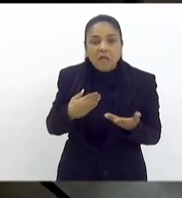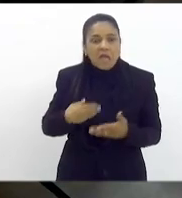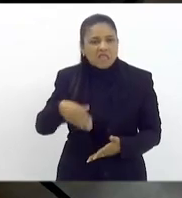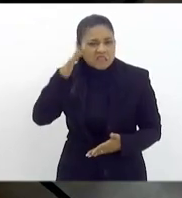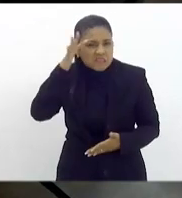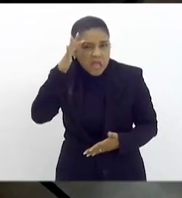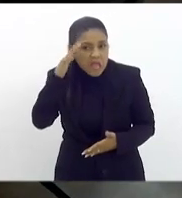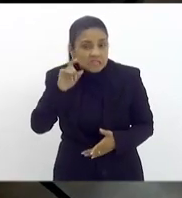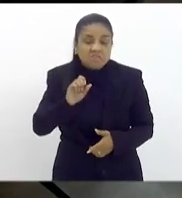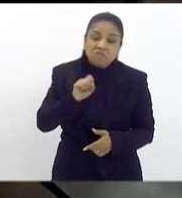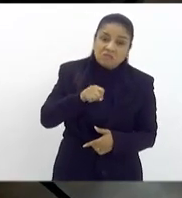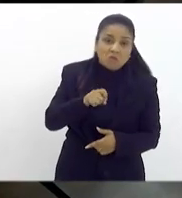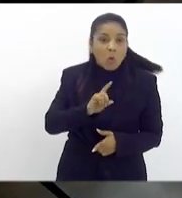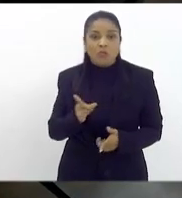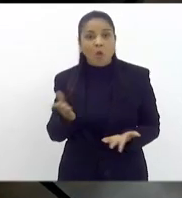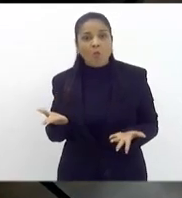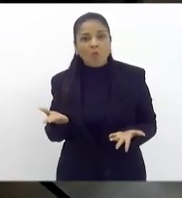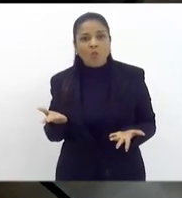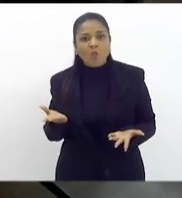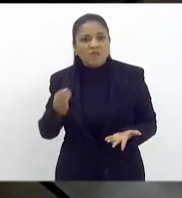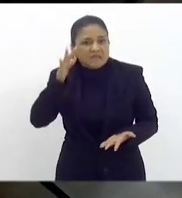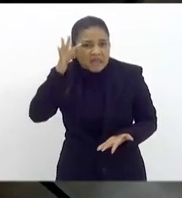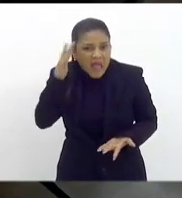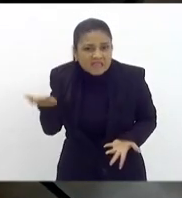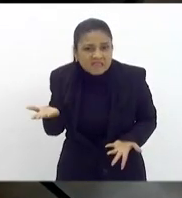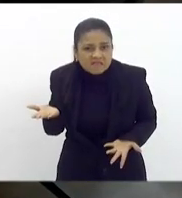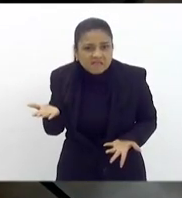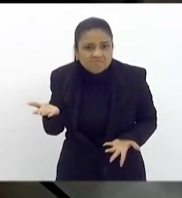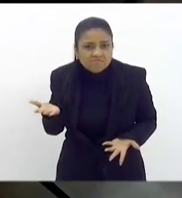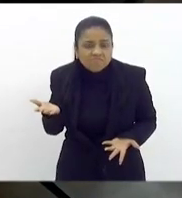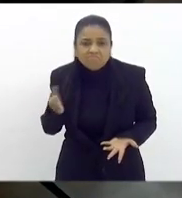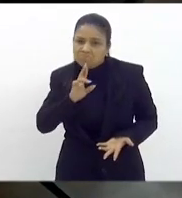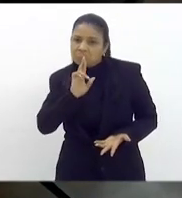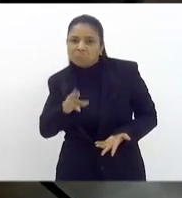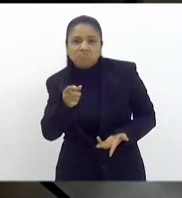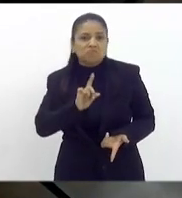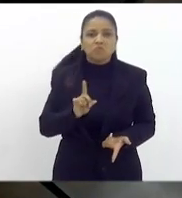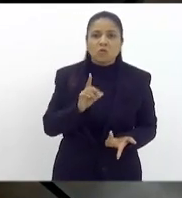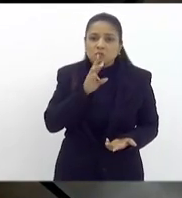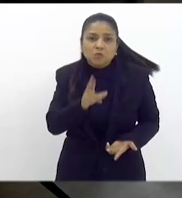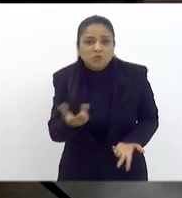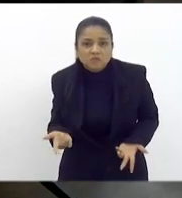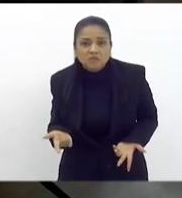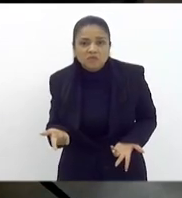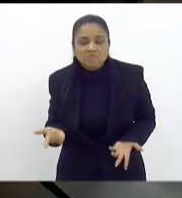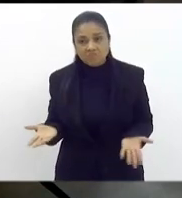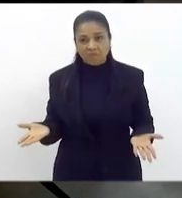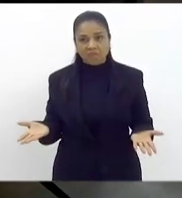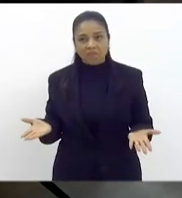doutor. É sim ou não vou responder. Me desculpa, presidente. Estou com a palavra, por favor.